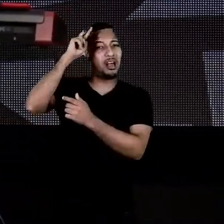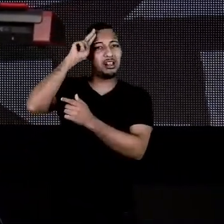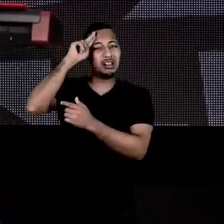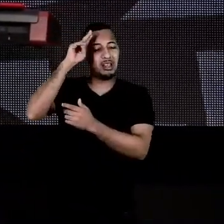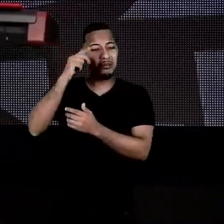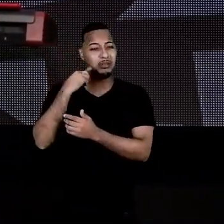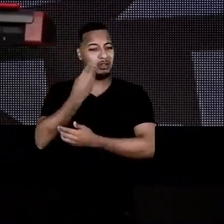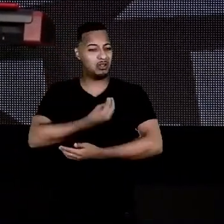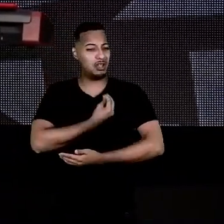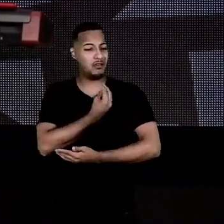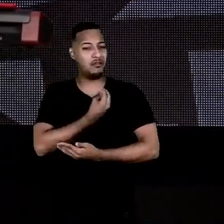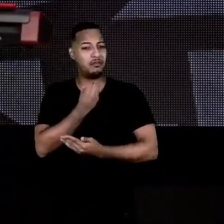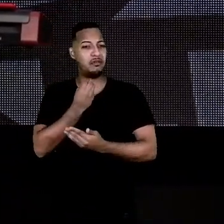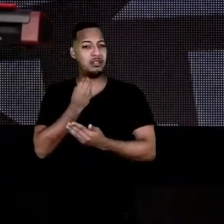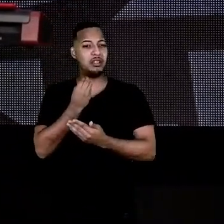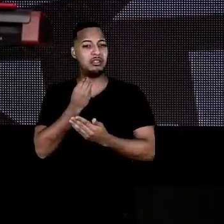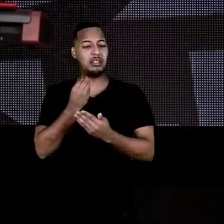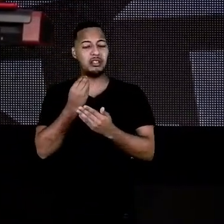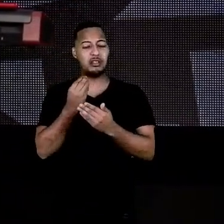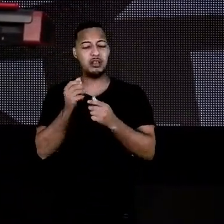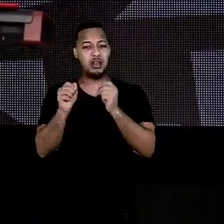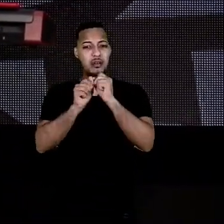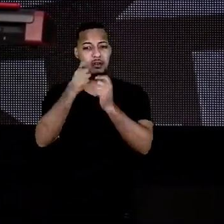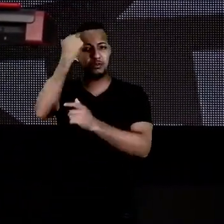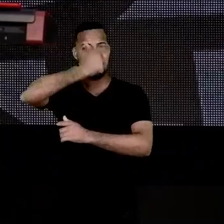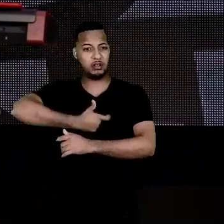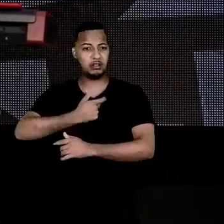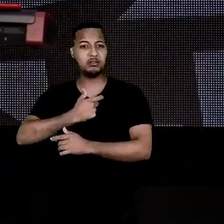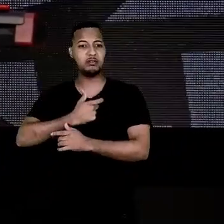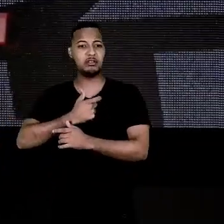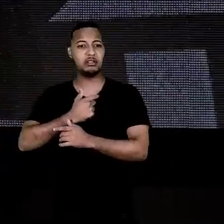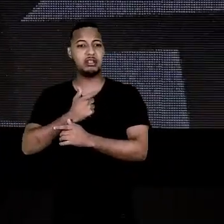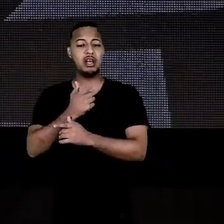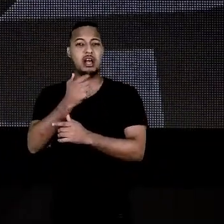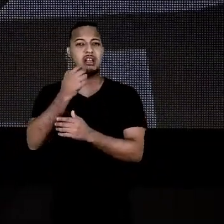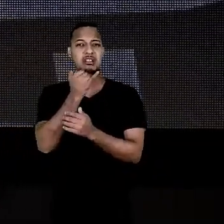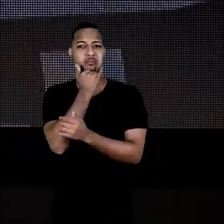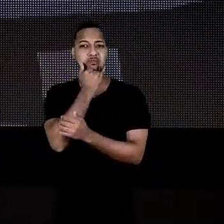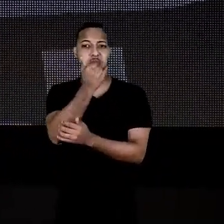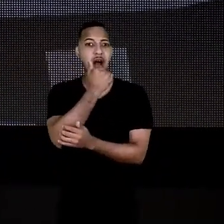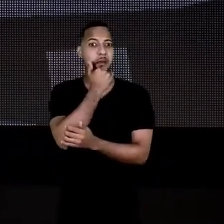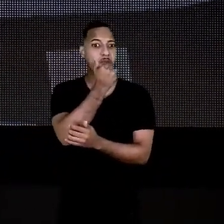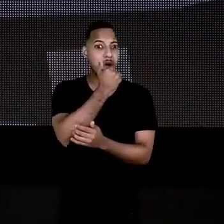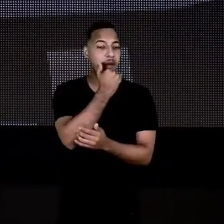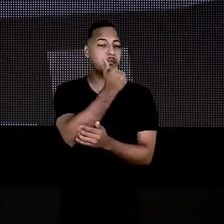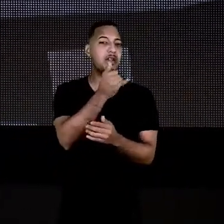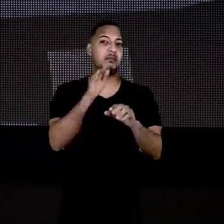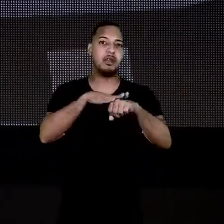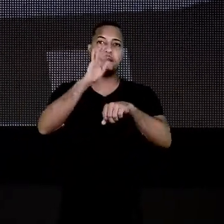teria simplesmente evitado com um simples perdão. Você sabia disso? Que existem feridas na